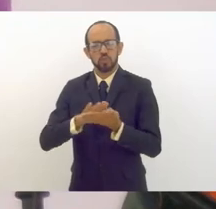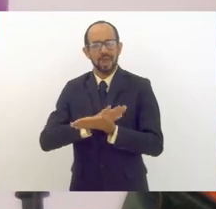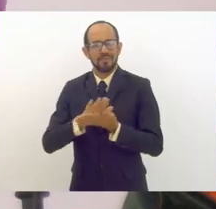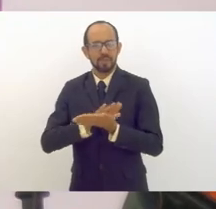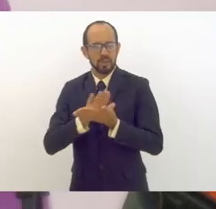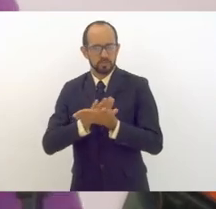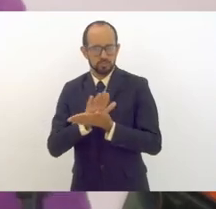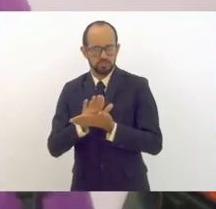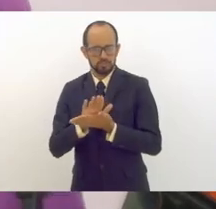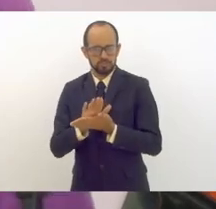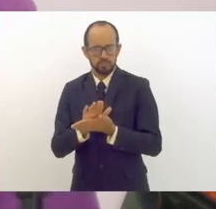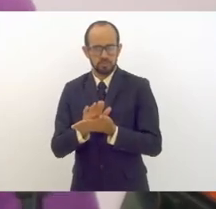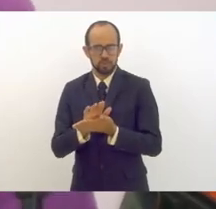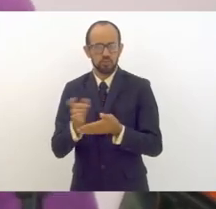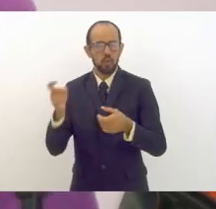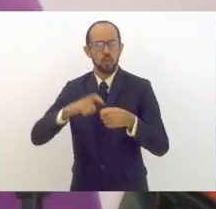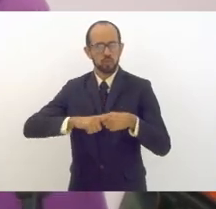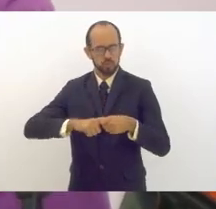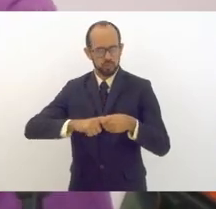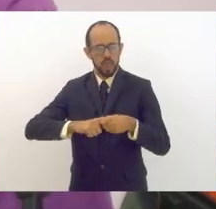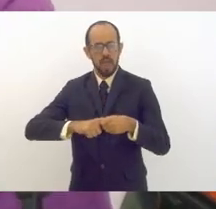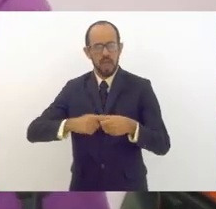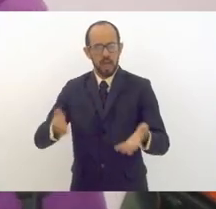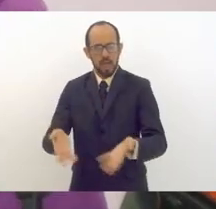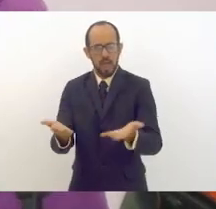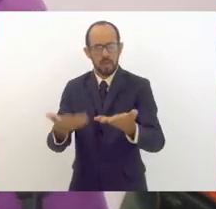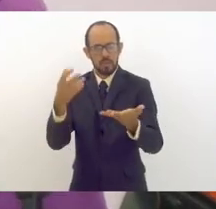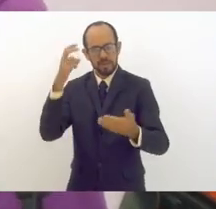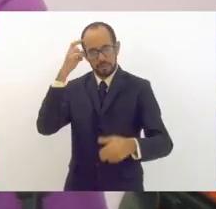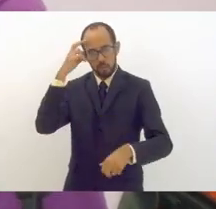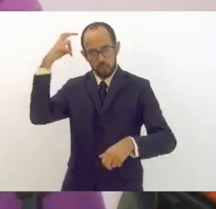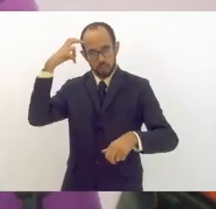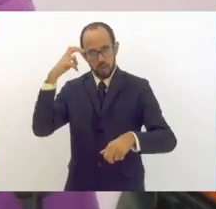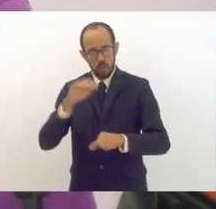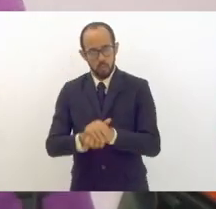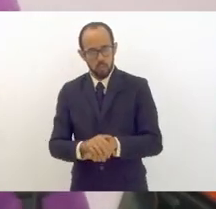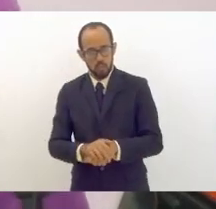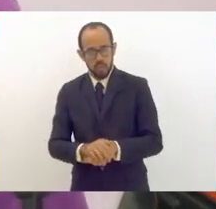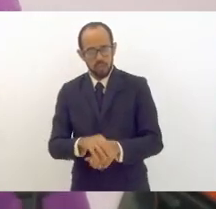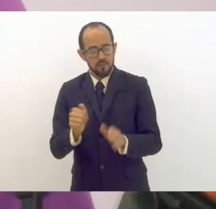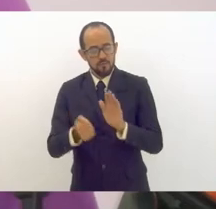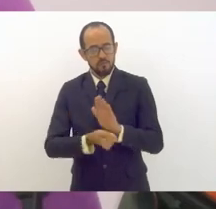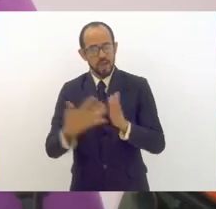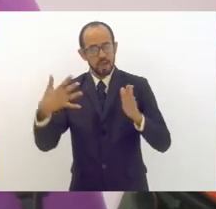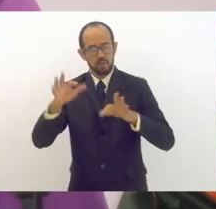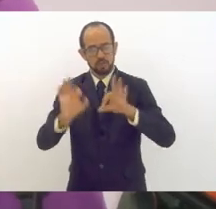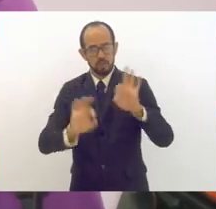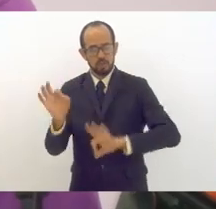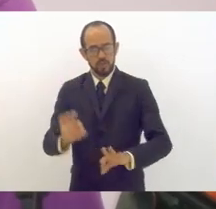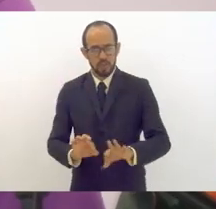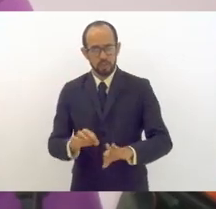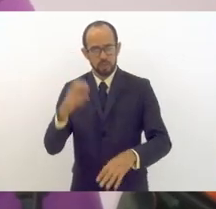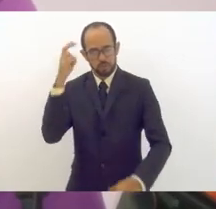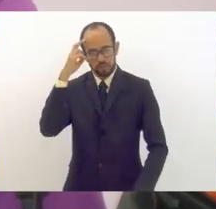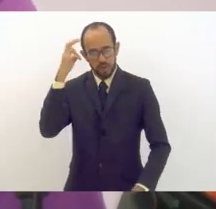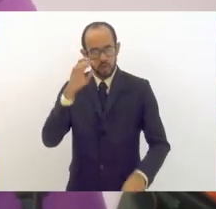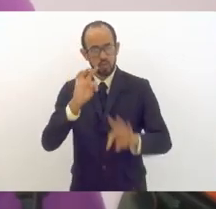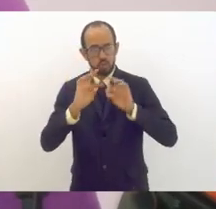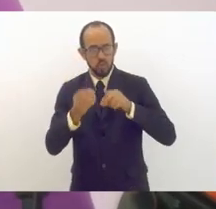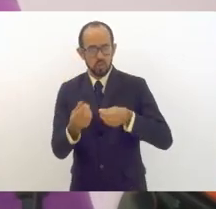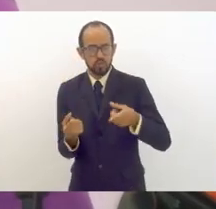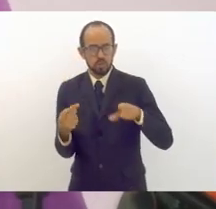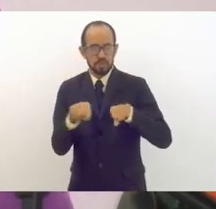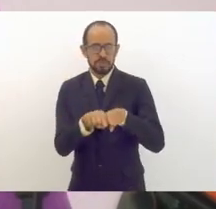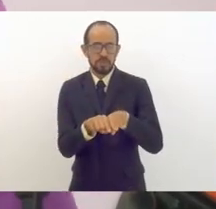cultural, que é cada vez mais necessário. Não sei se vocês perceberam, vários projetos culturais e tal, todos eles com parcerias.